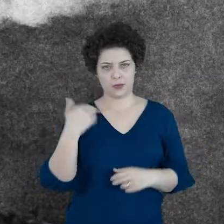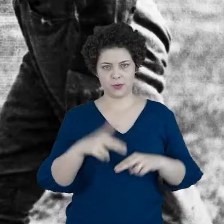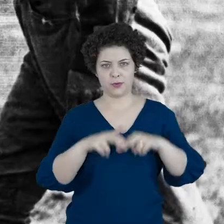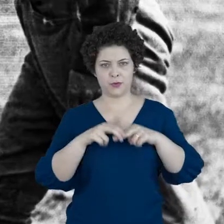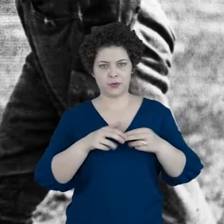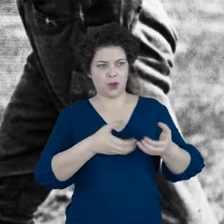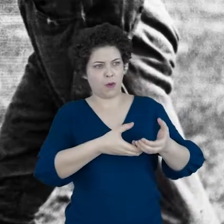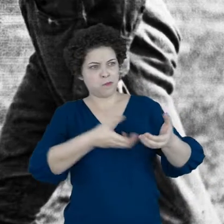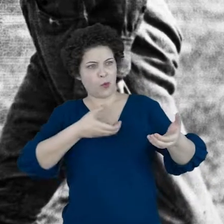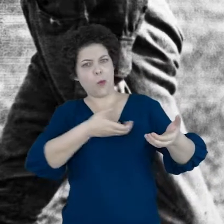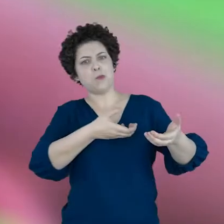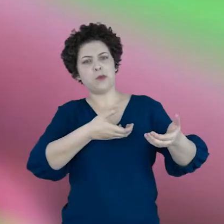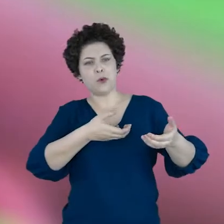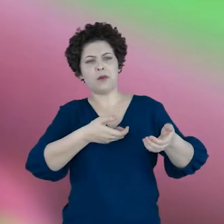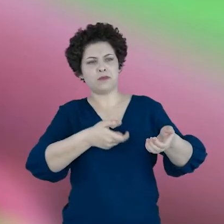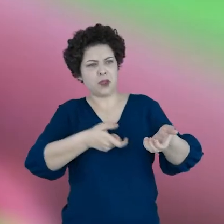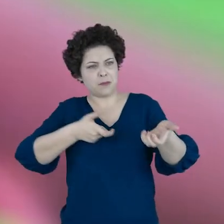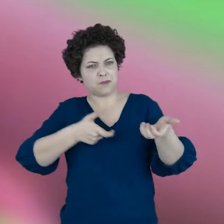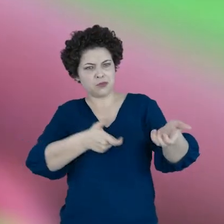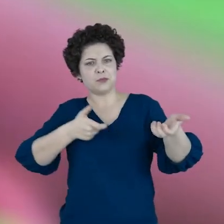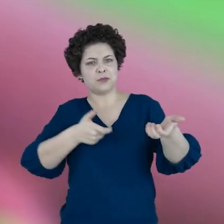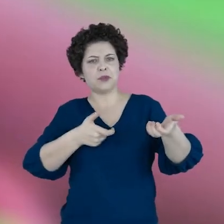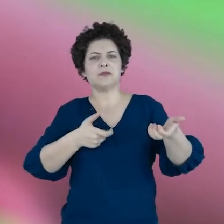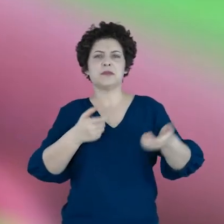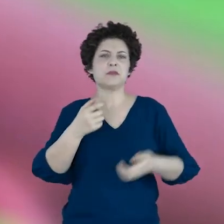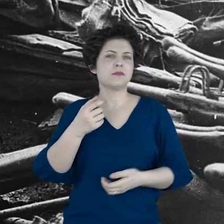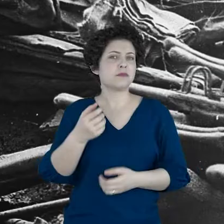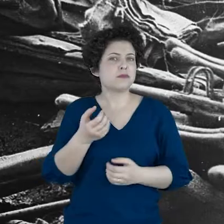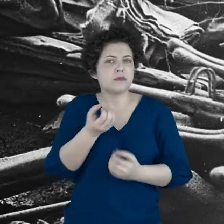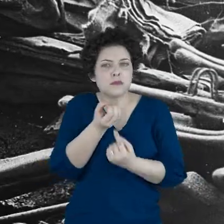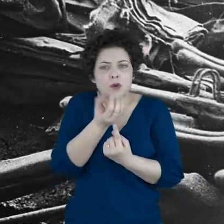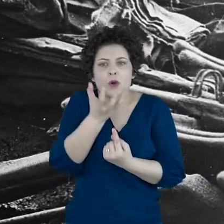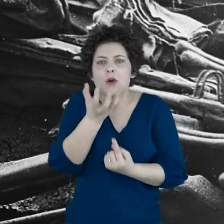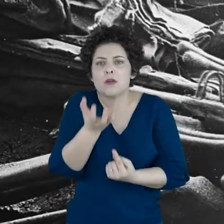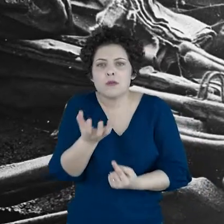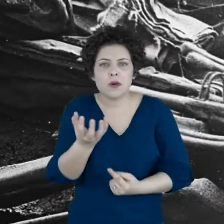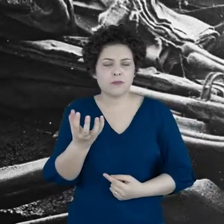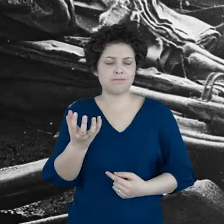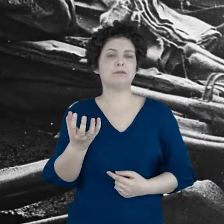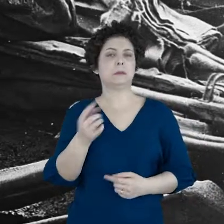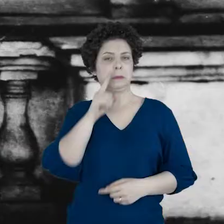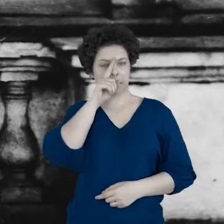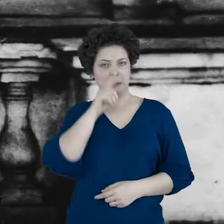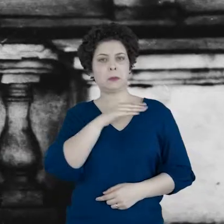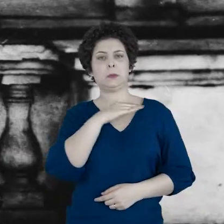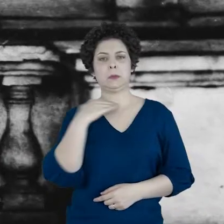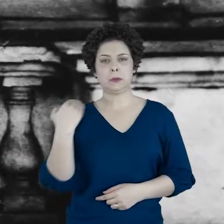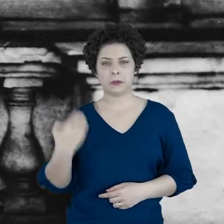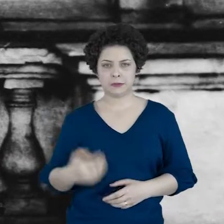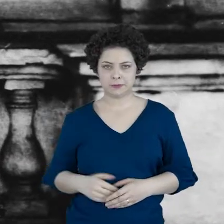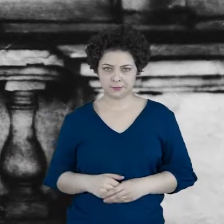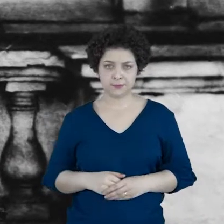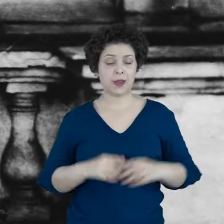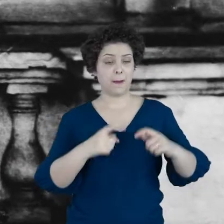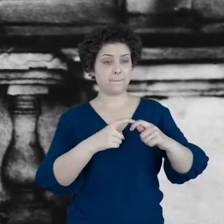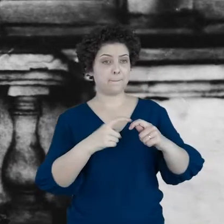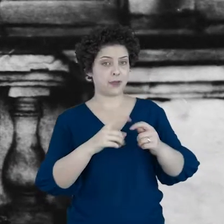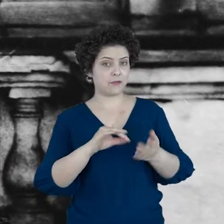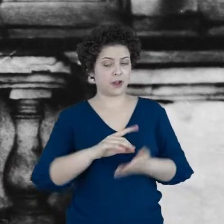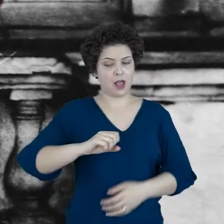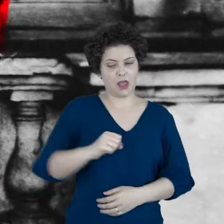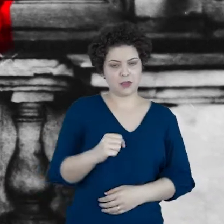Canhões, baionetas e rosas podiam ser igualmente letais. O oficial médico, o